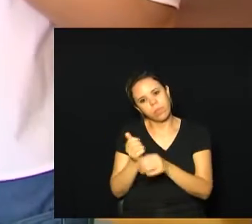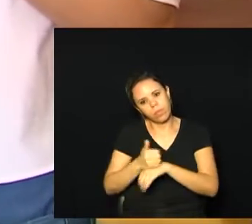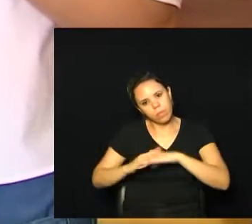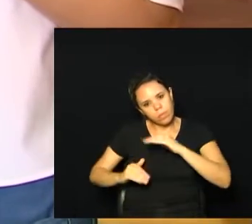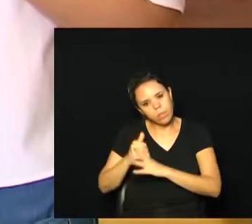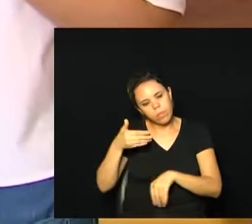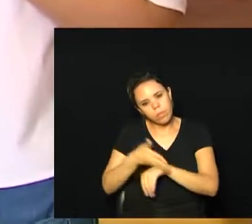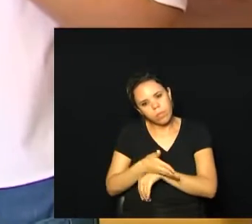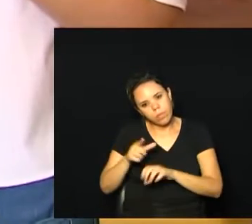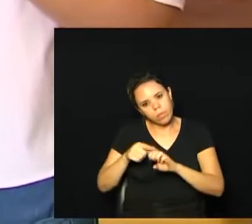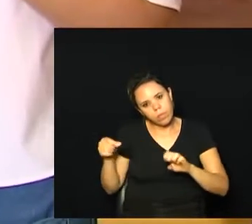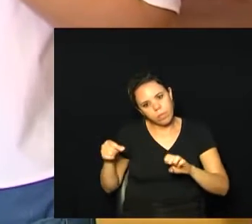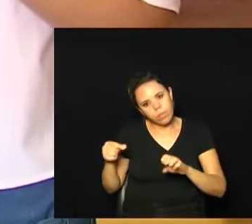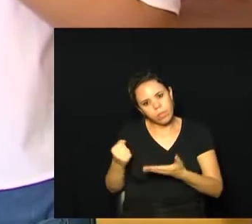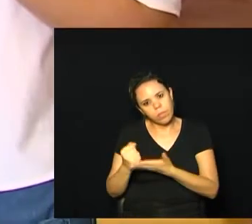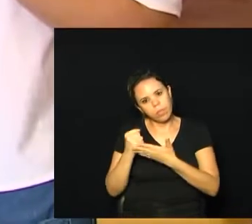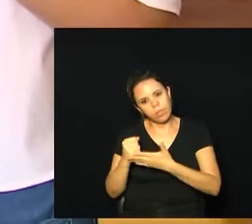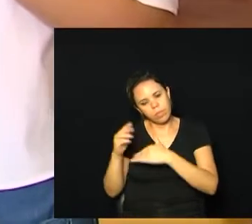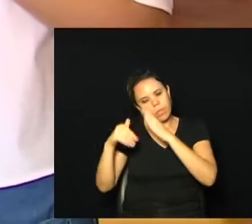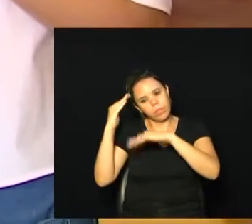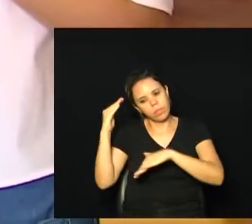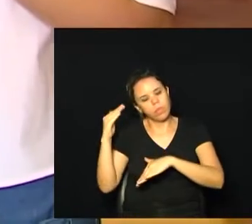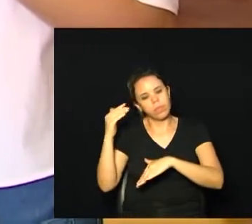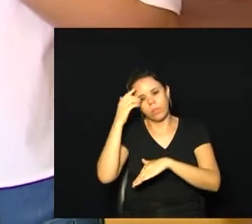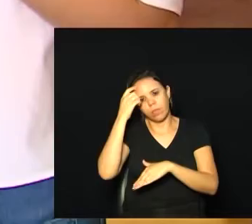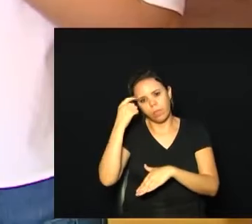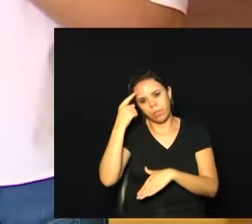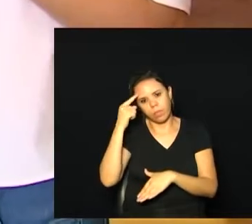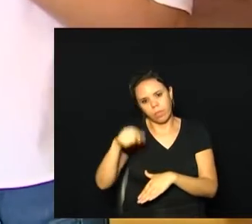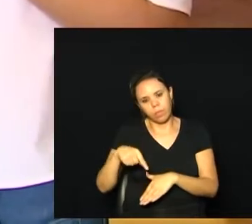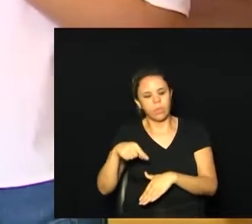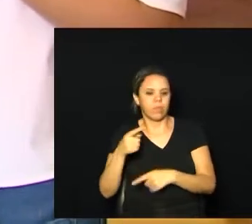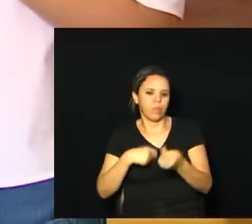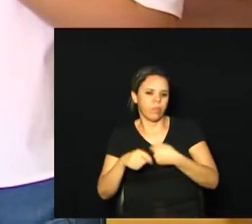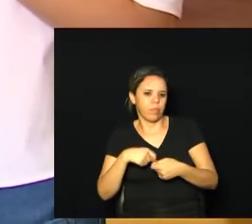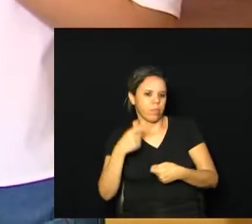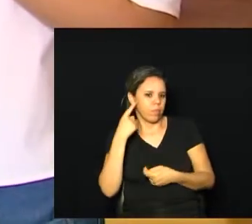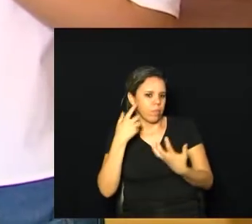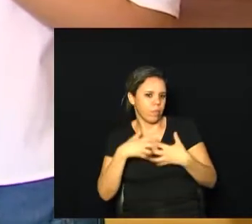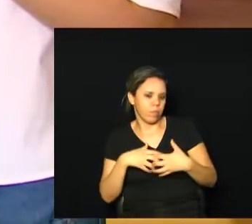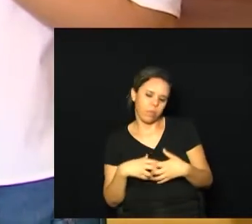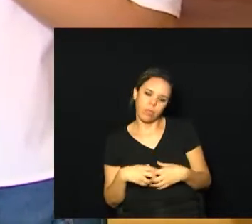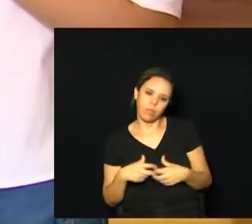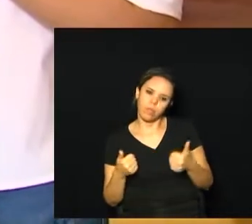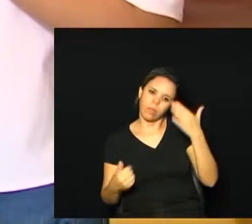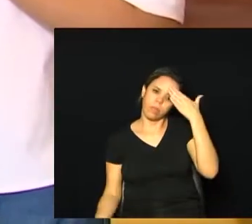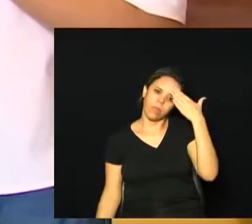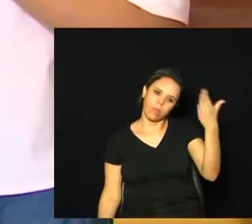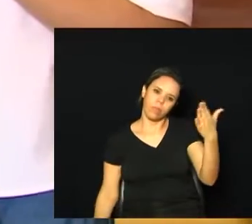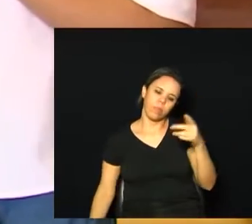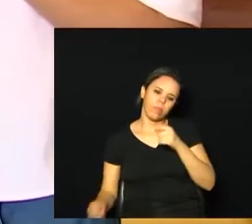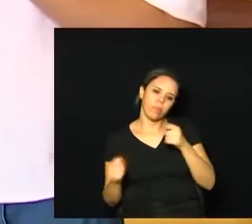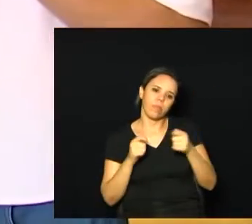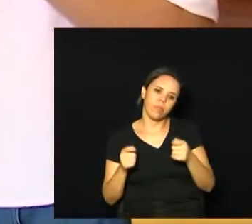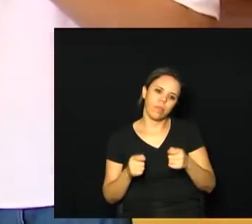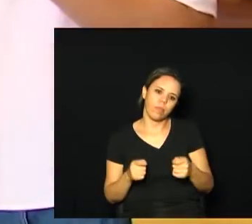que participam do Empreenda, que vão auxiliando ele no desenvolvimento da ideia do negócio que ele está pensando. Então tá bom, muito obrigado pela entrevista.